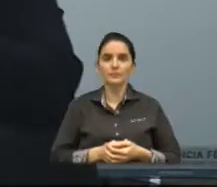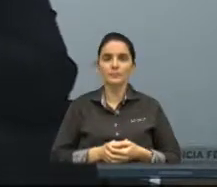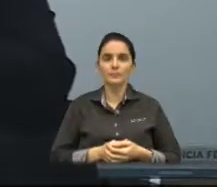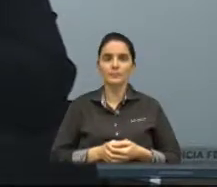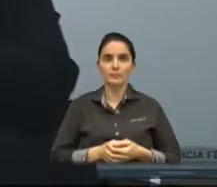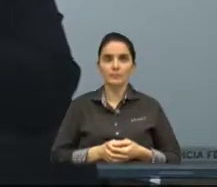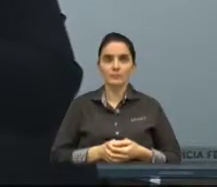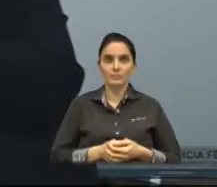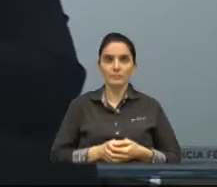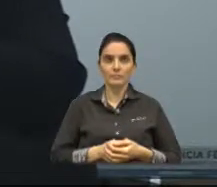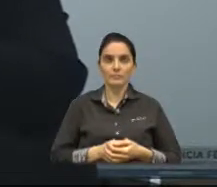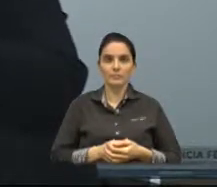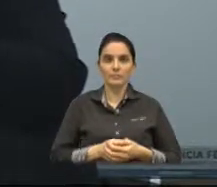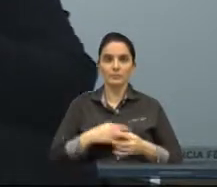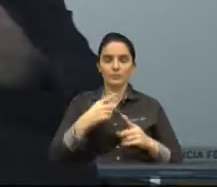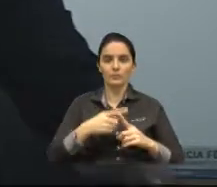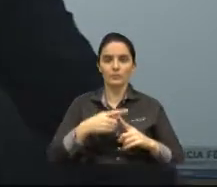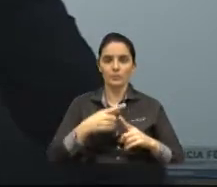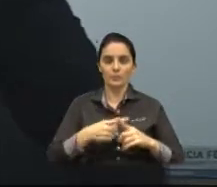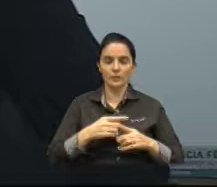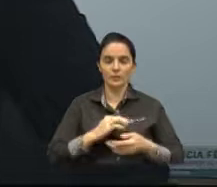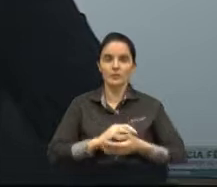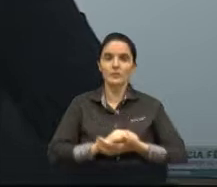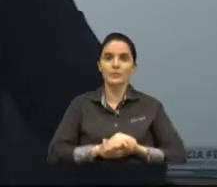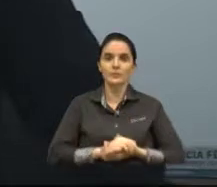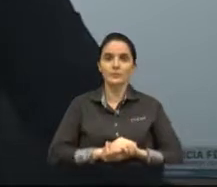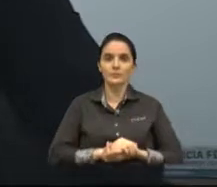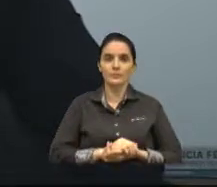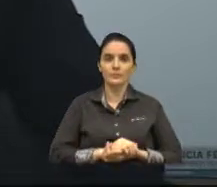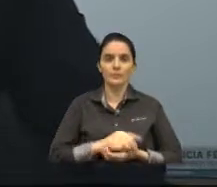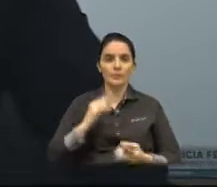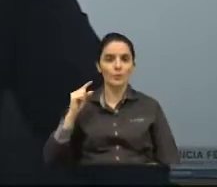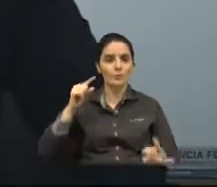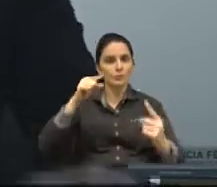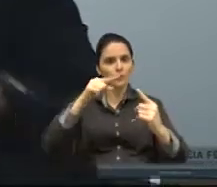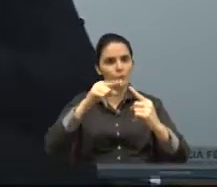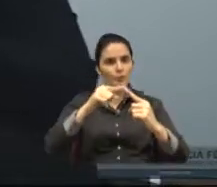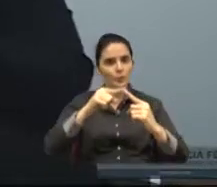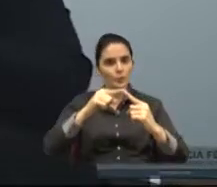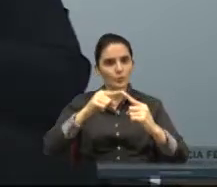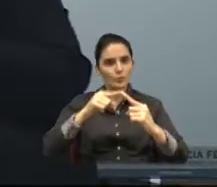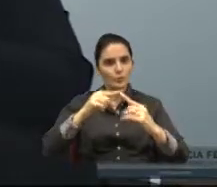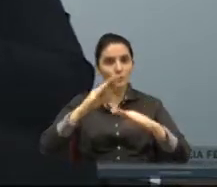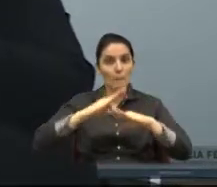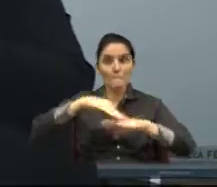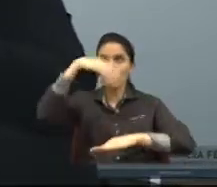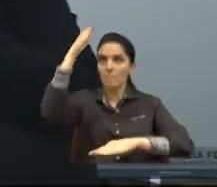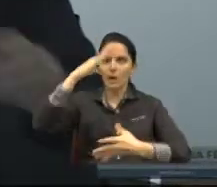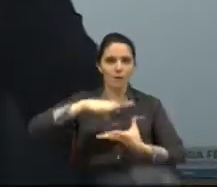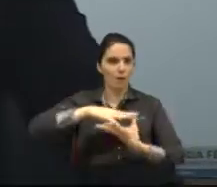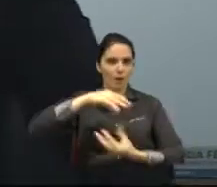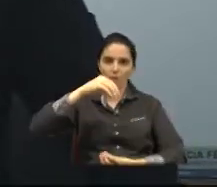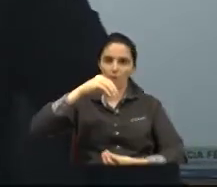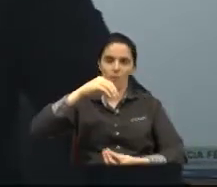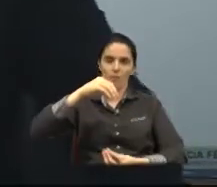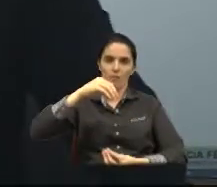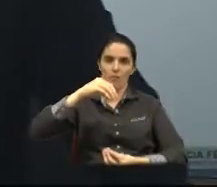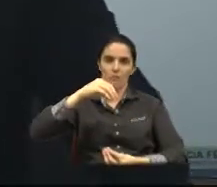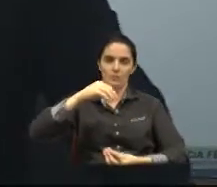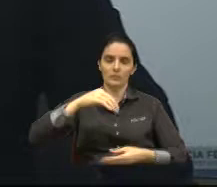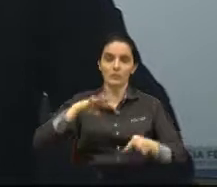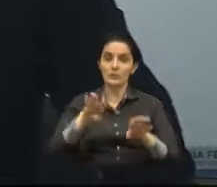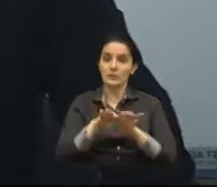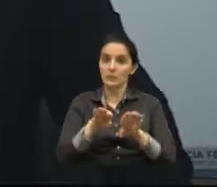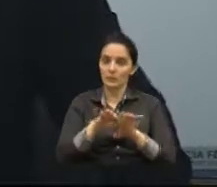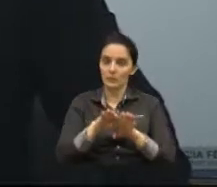além do objetivo espiritual e que desempenham um papel